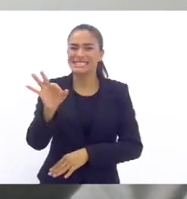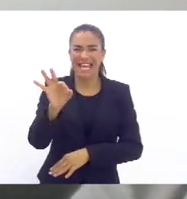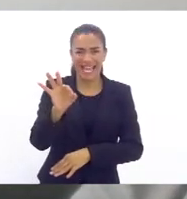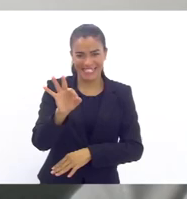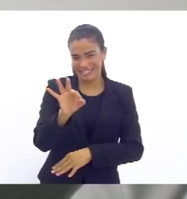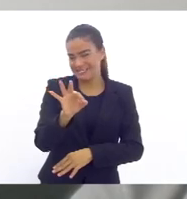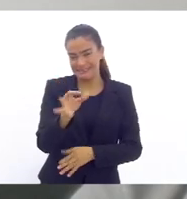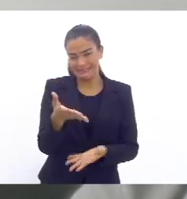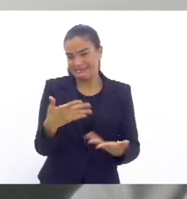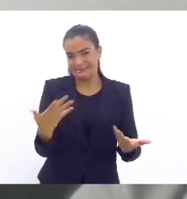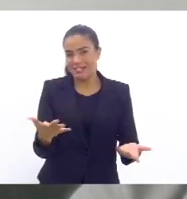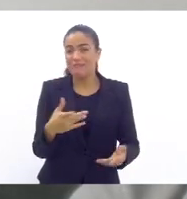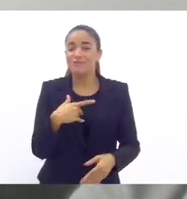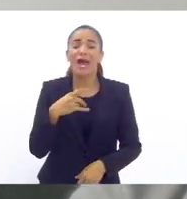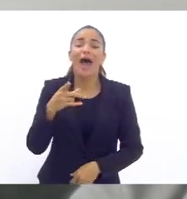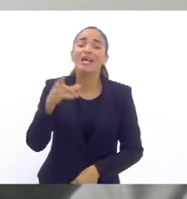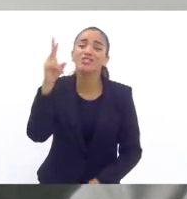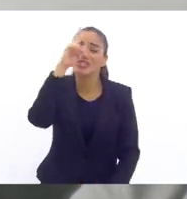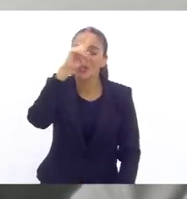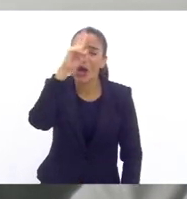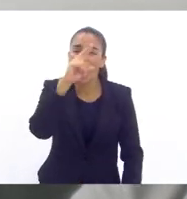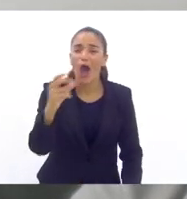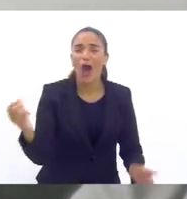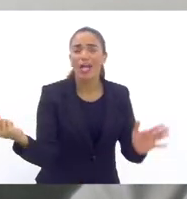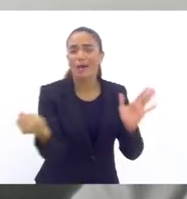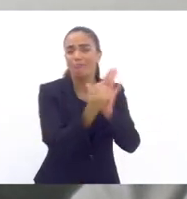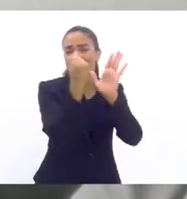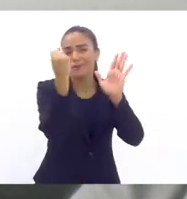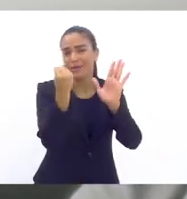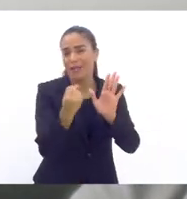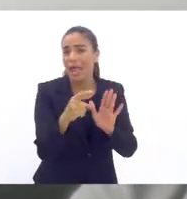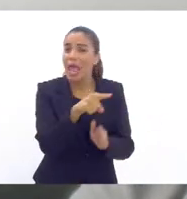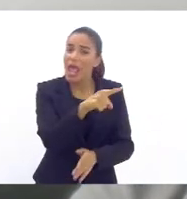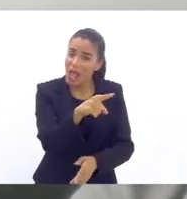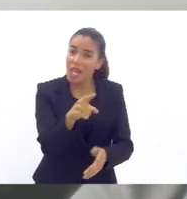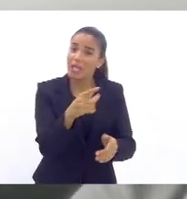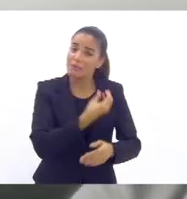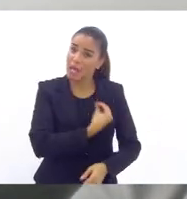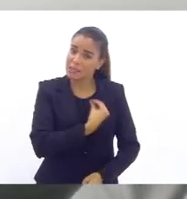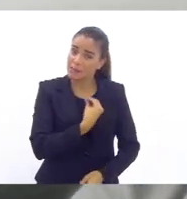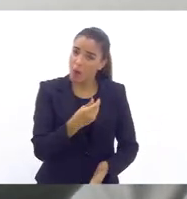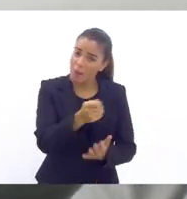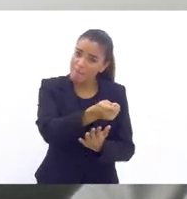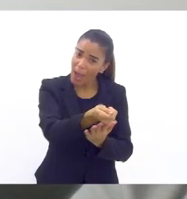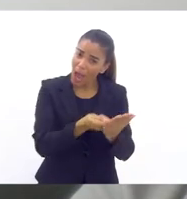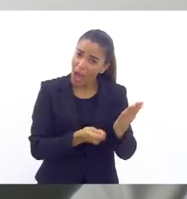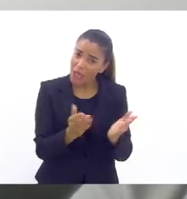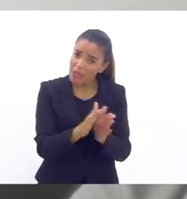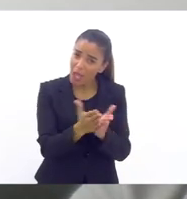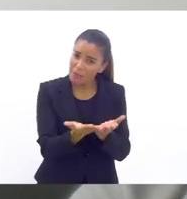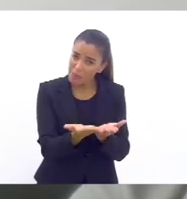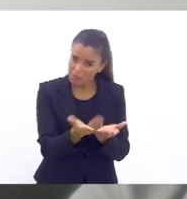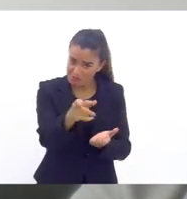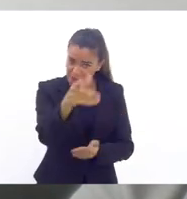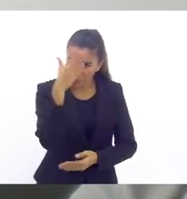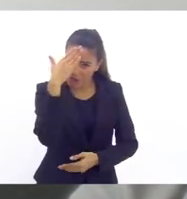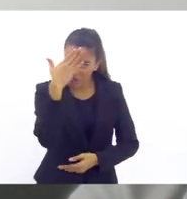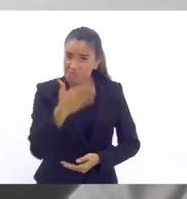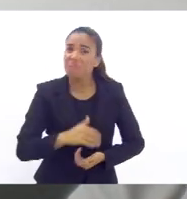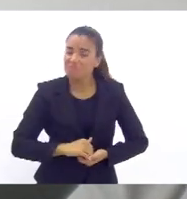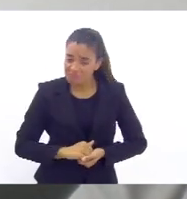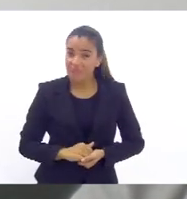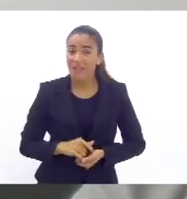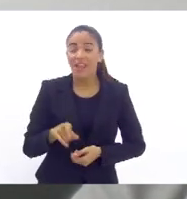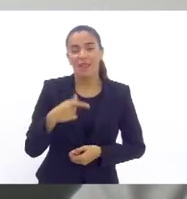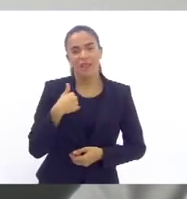com Maomé Matusalém na confecção dos dez mandamentos então fica aqui o meu respeito